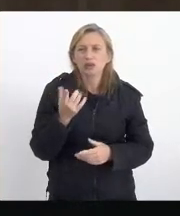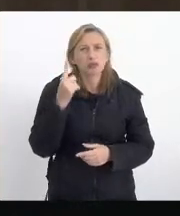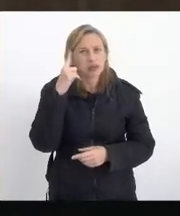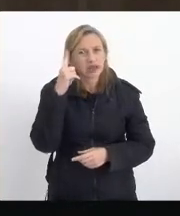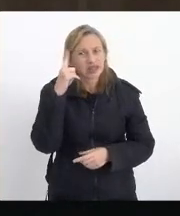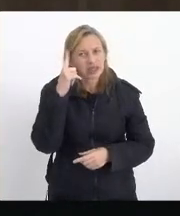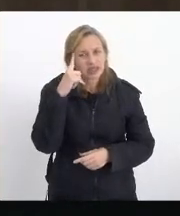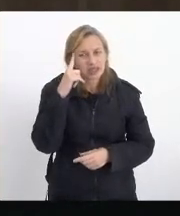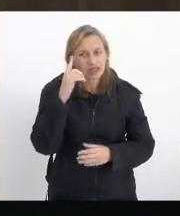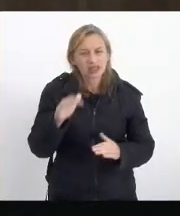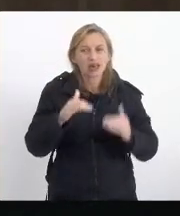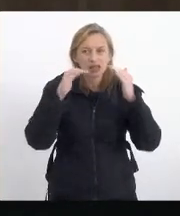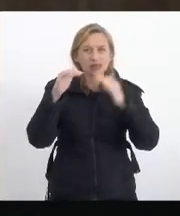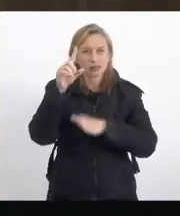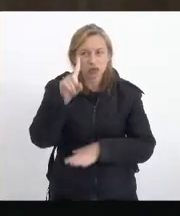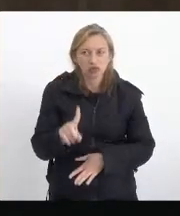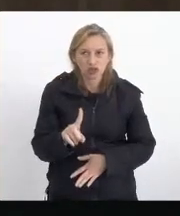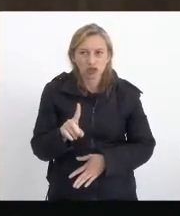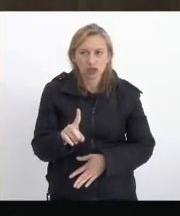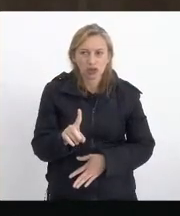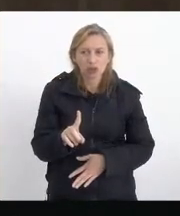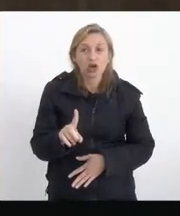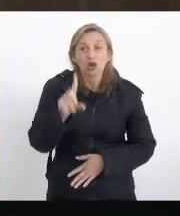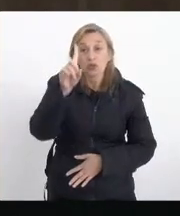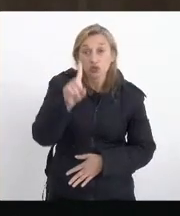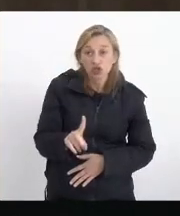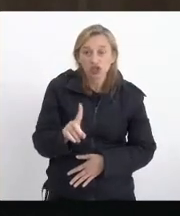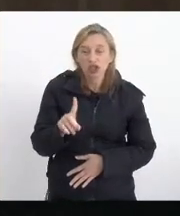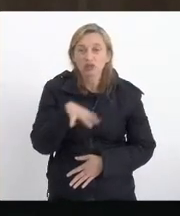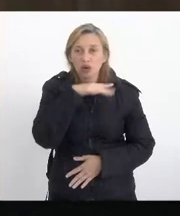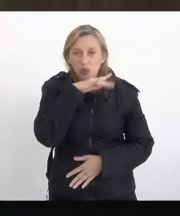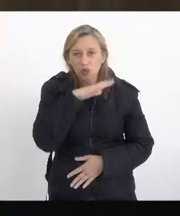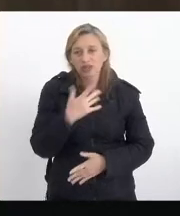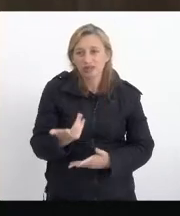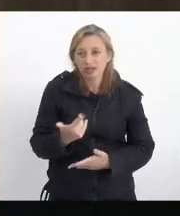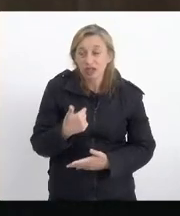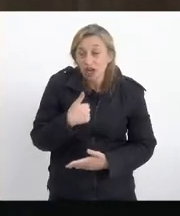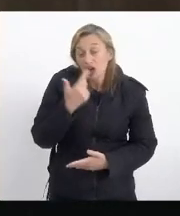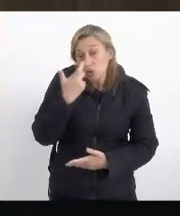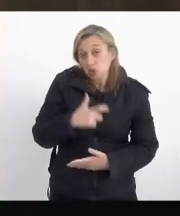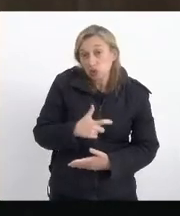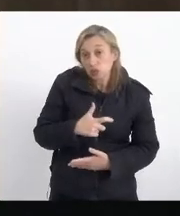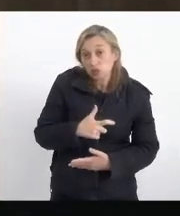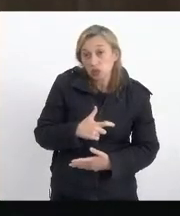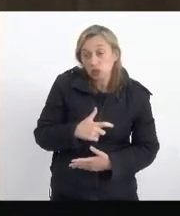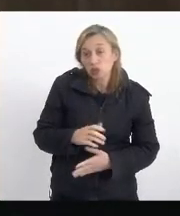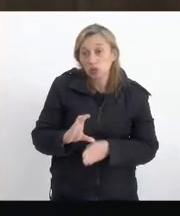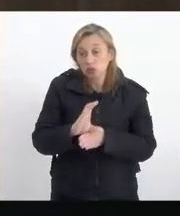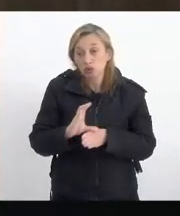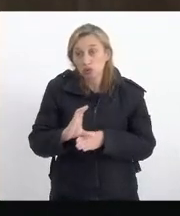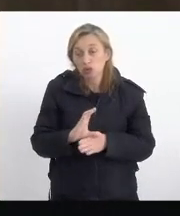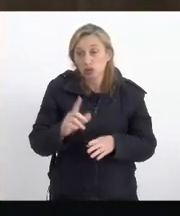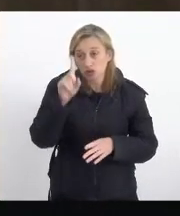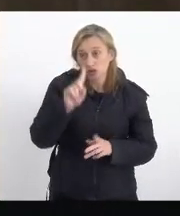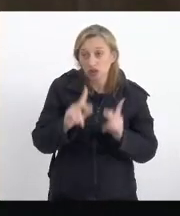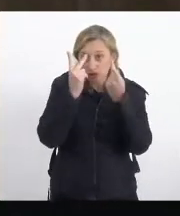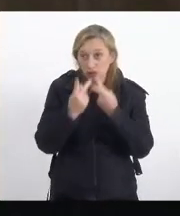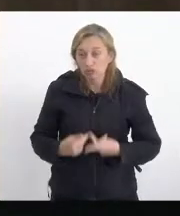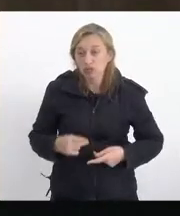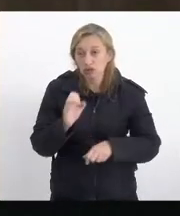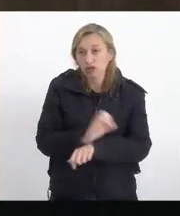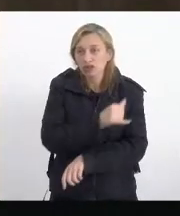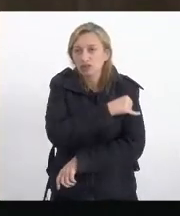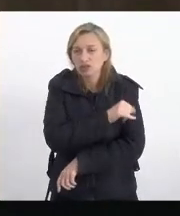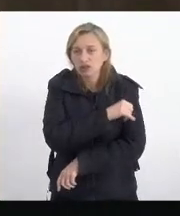pensar acima do direito, né, o direito é cruel, apesar de eu ser um membro do Conselho de Defesa de Direitos Humanos do Estado do Rio de Janeiro,